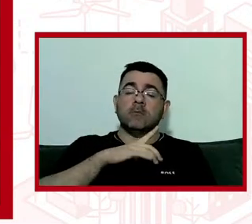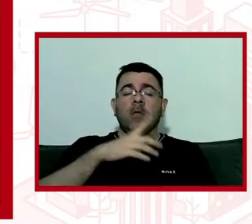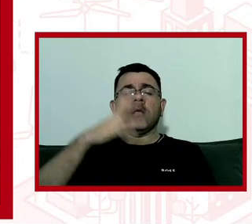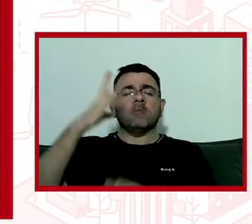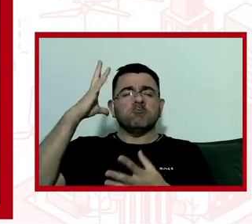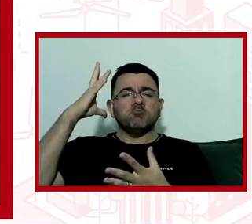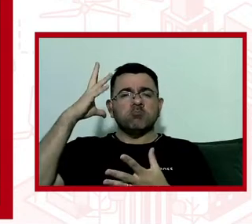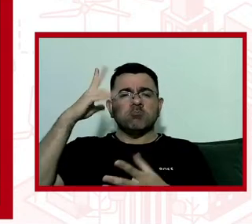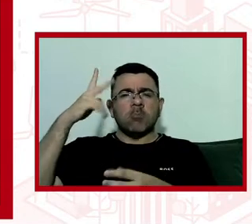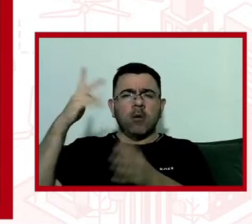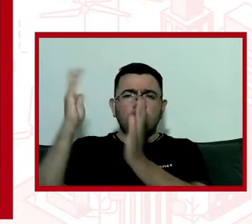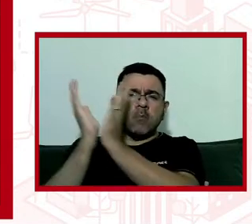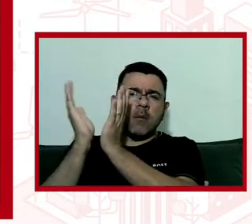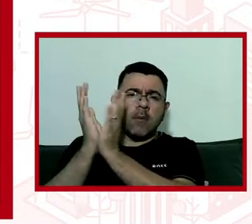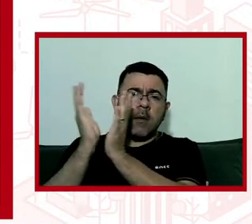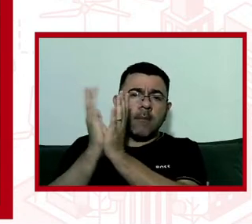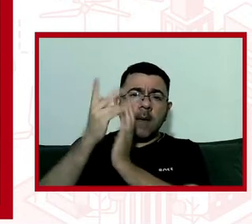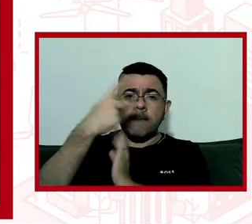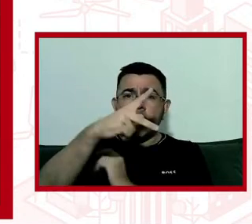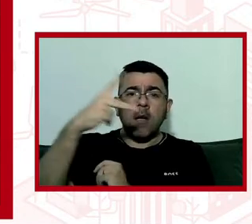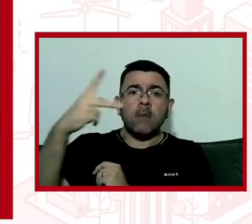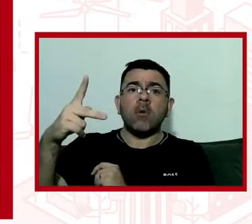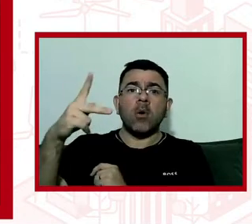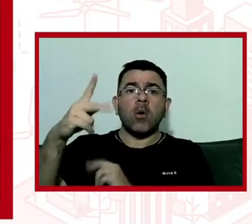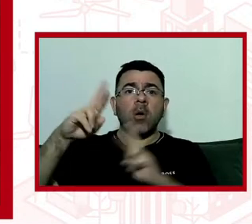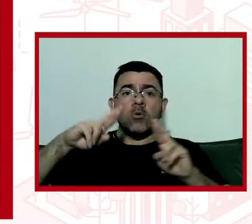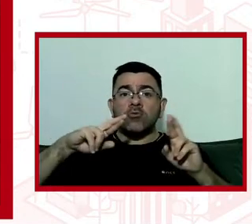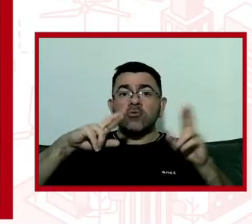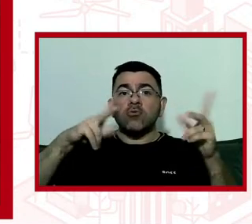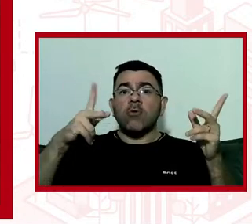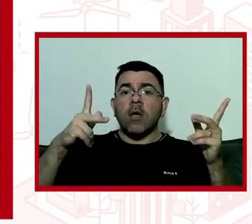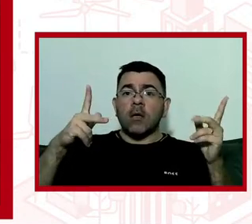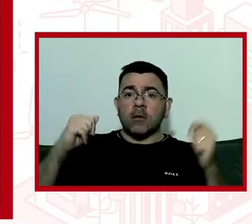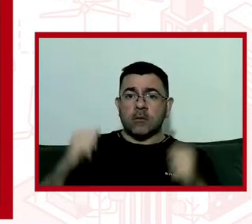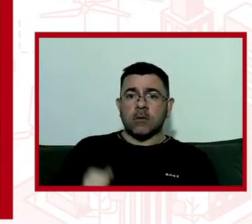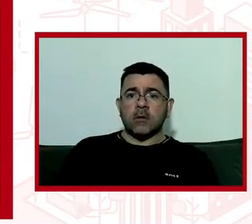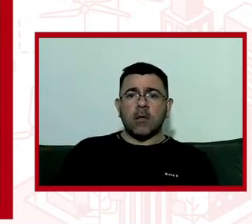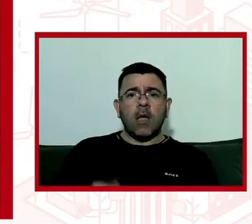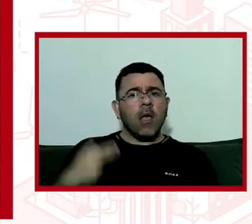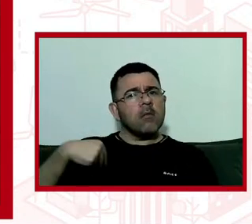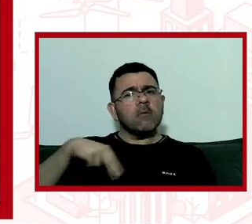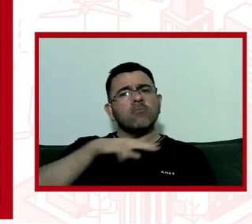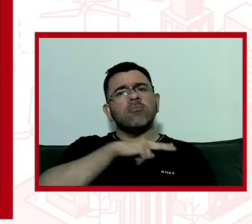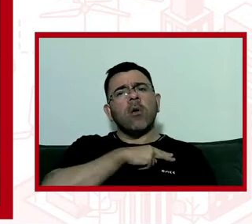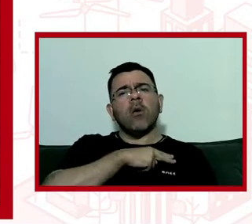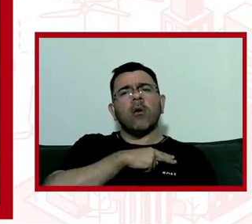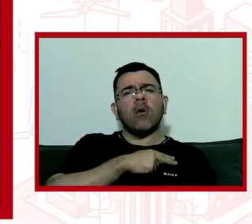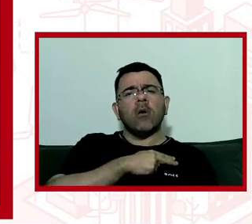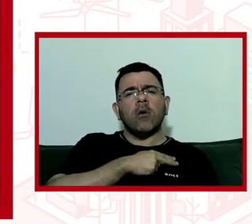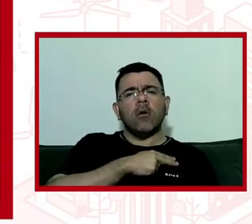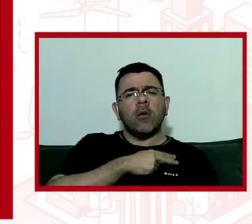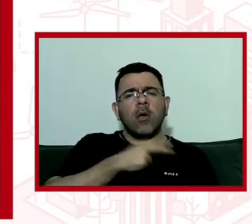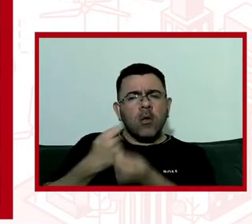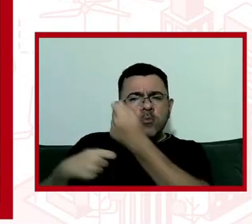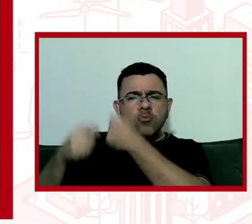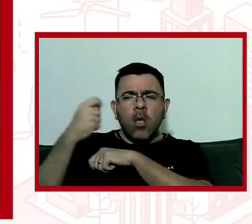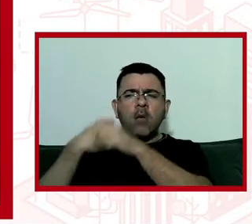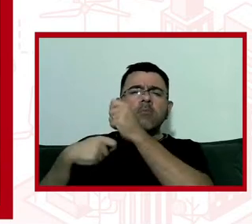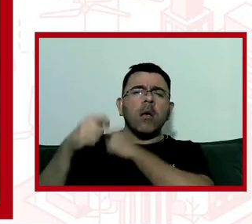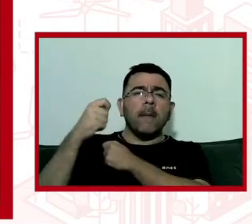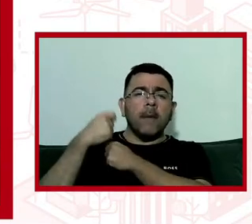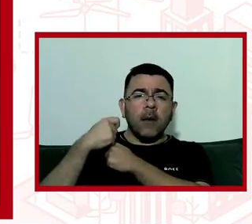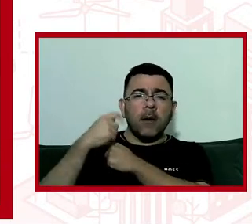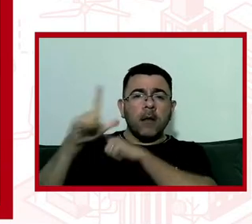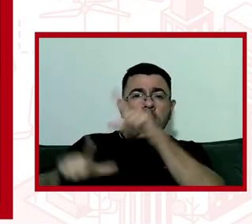político por exemplo e a grande diferença do serviço público é que você Todos Nós Somos passageiros né então você tem uma gestão você tem servidores que